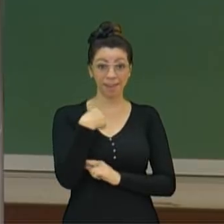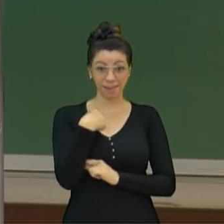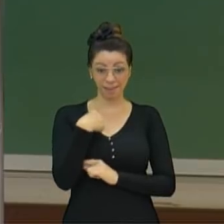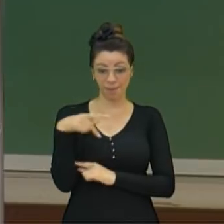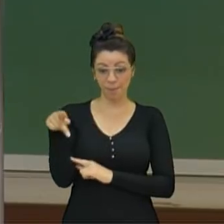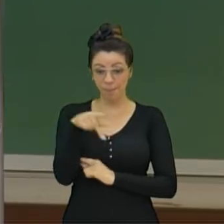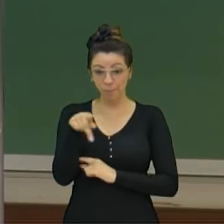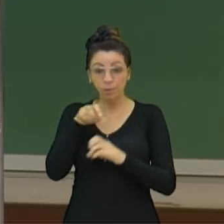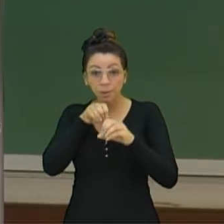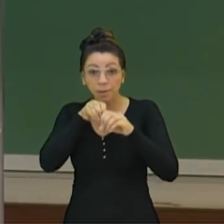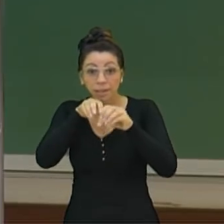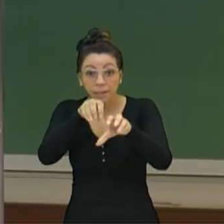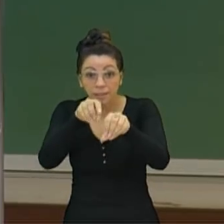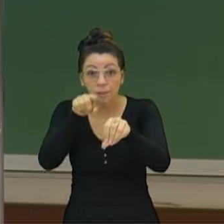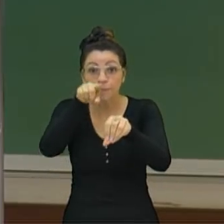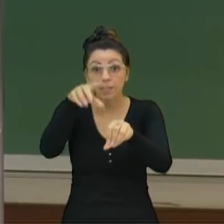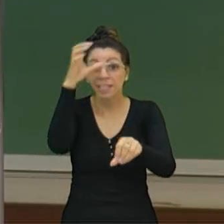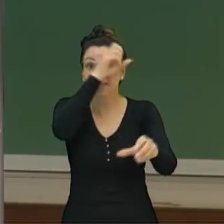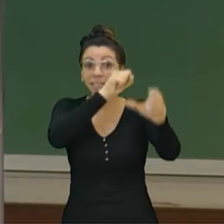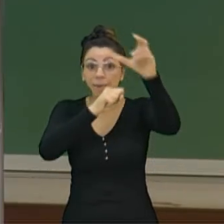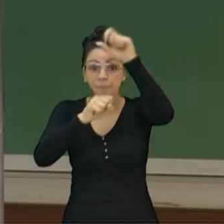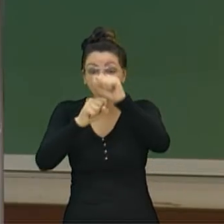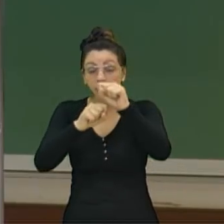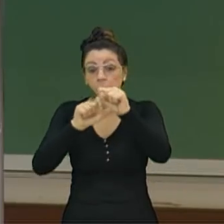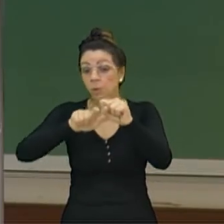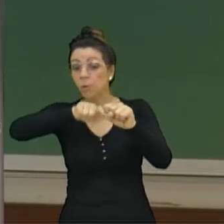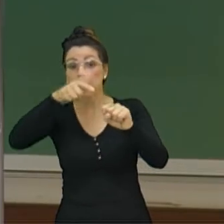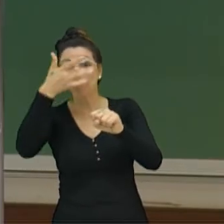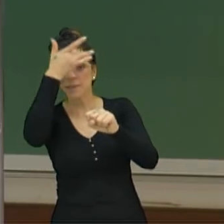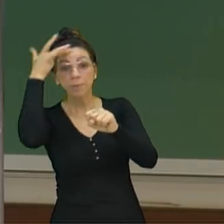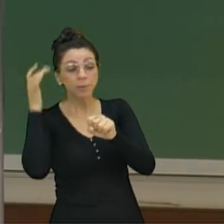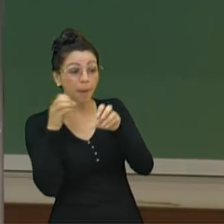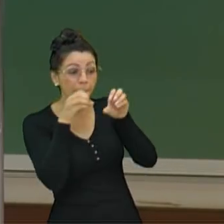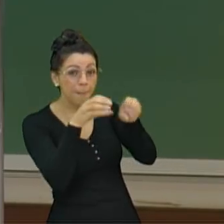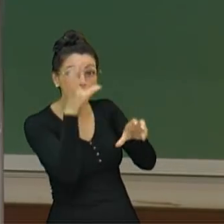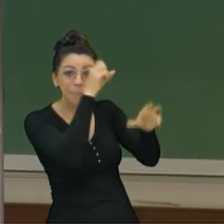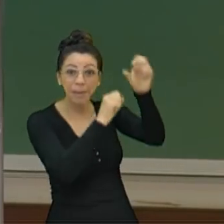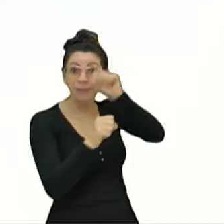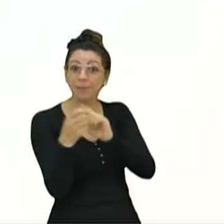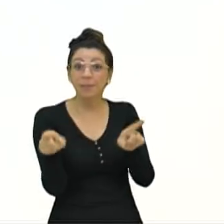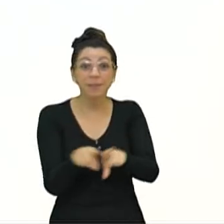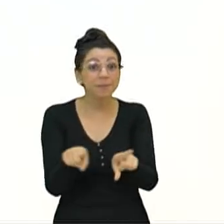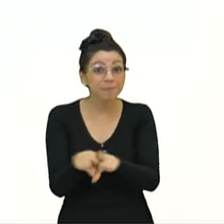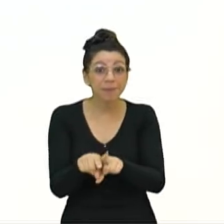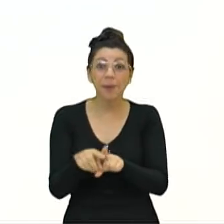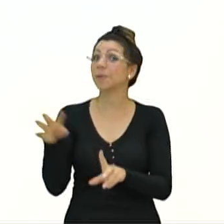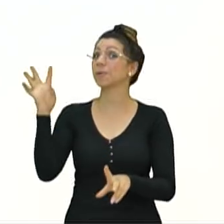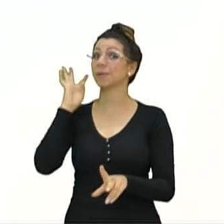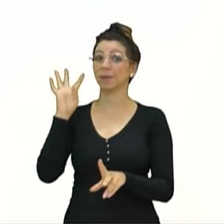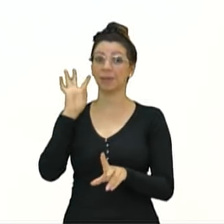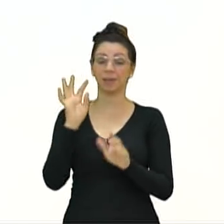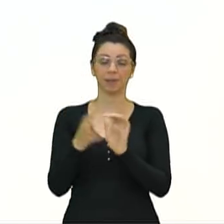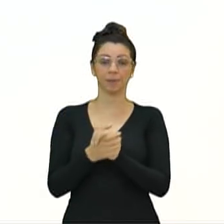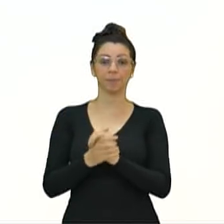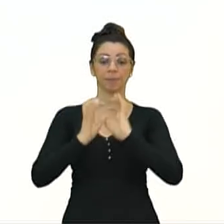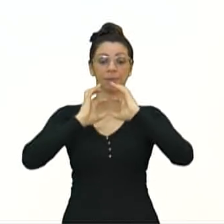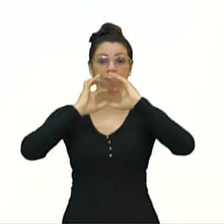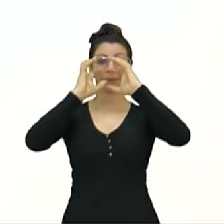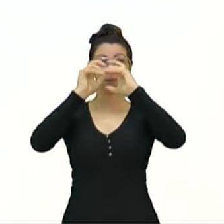aprendem comigo e as pessoas vão aprender com vocês. Olha que ideia legal! No nosso sistema nervoso, há cerca